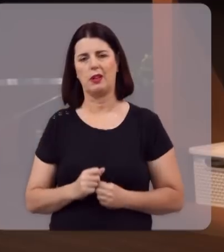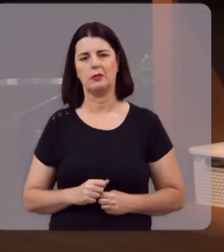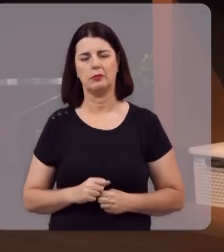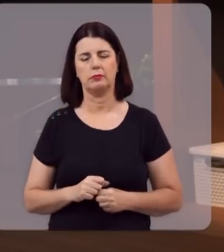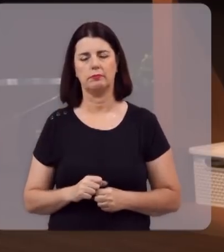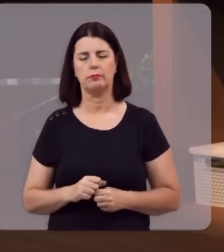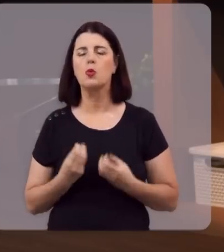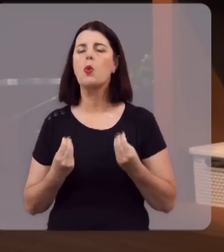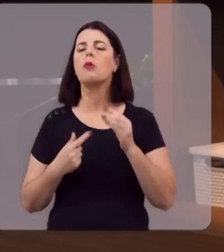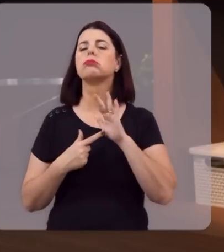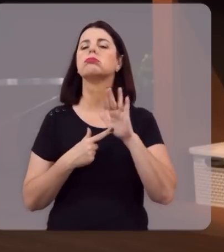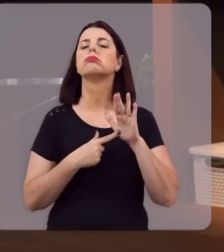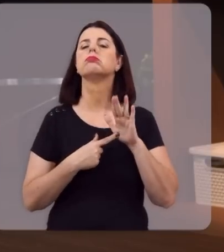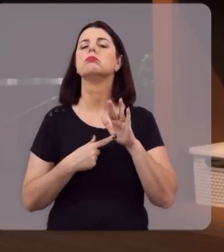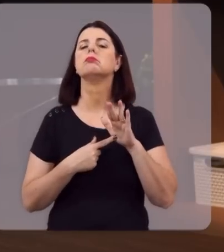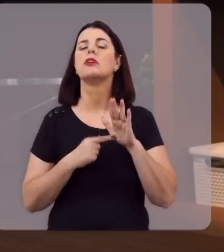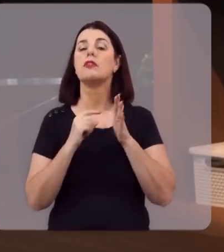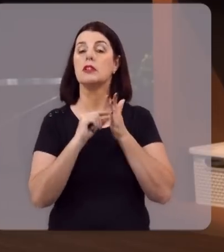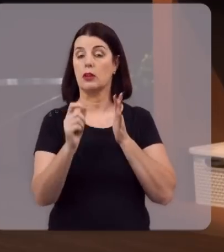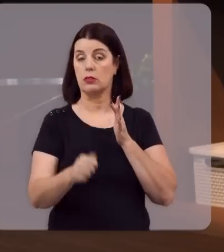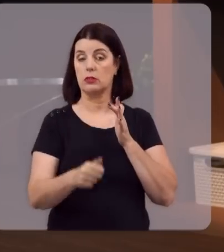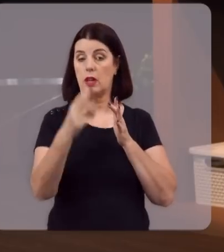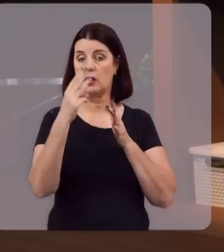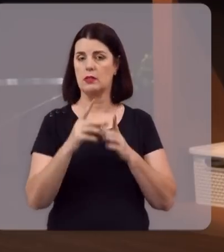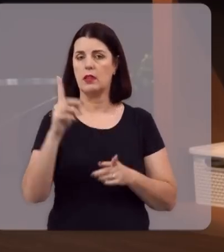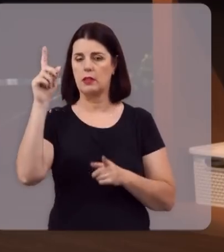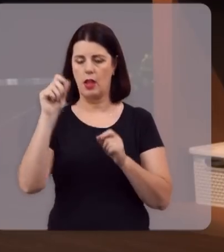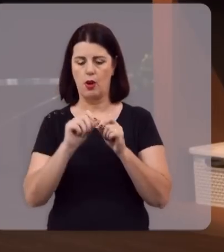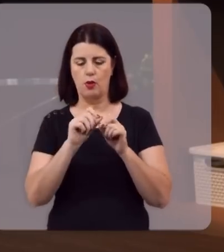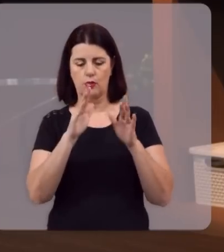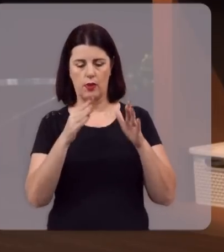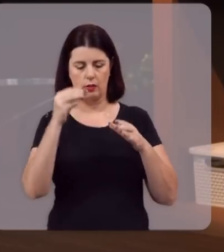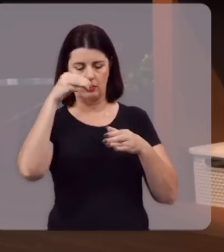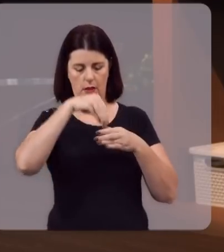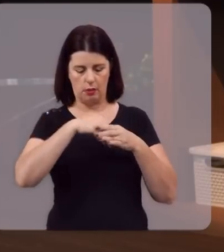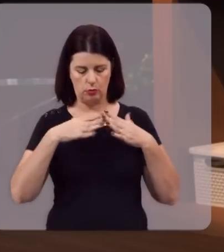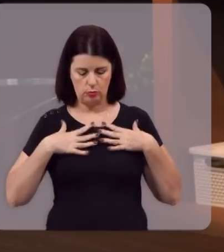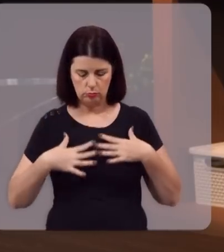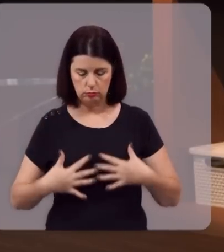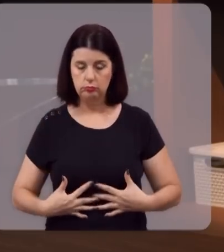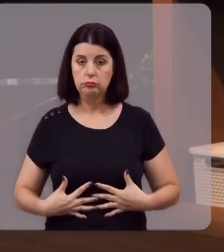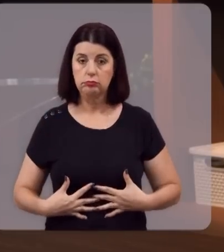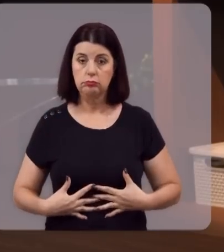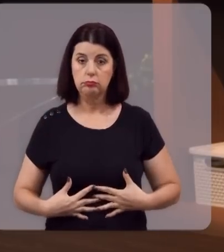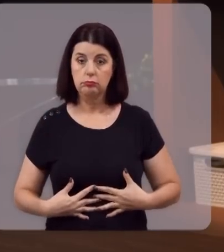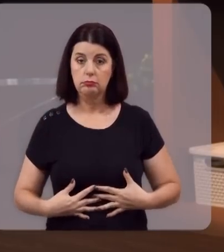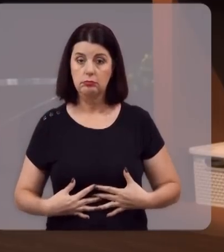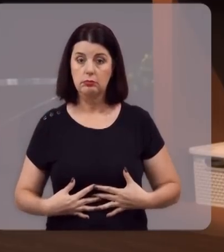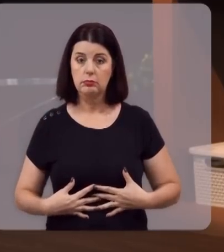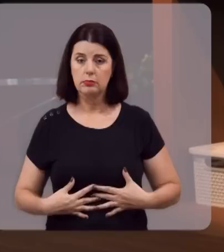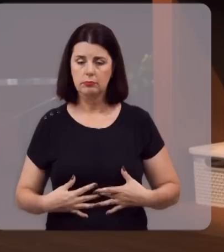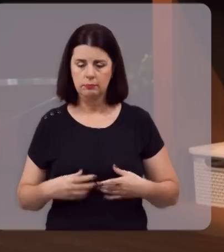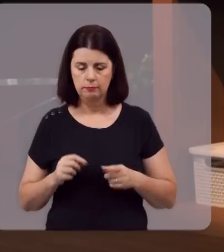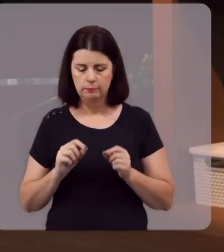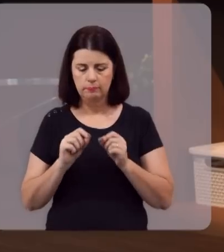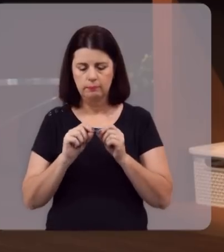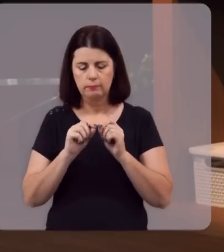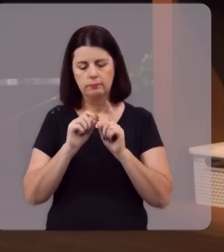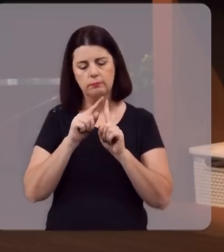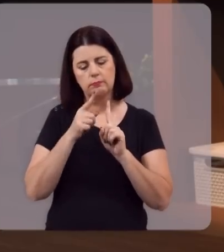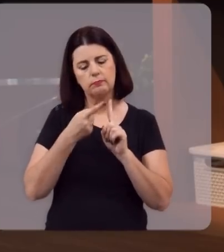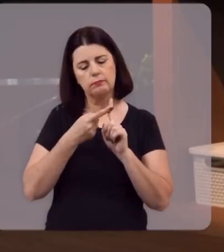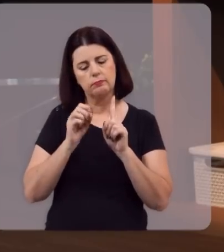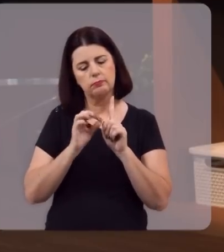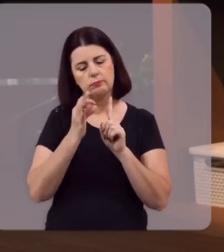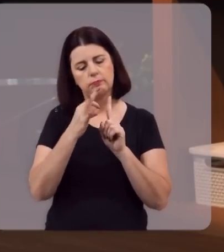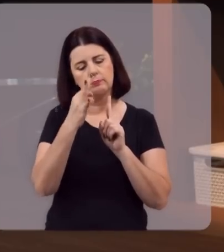são as evidências disso peço 13 pois tu formaste o meu interior tu me teceste